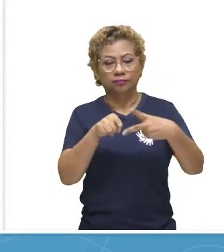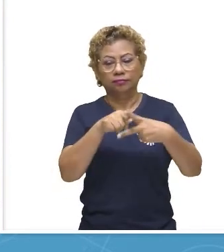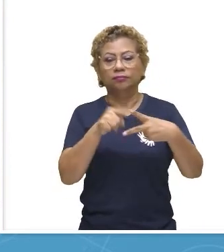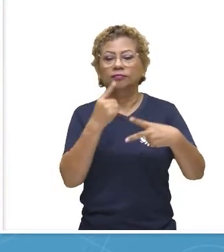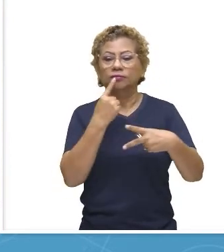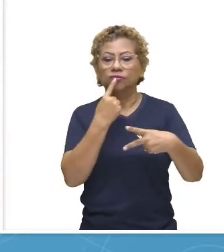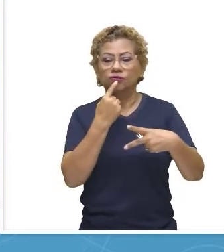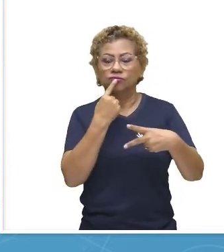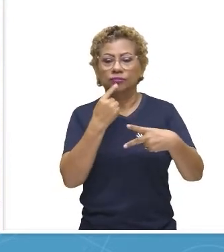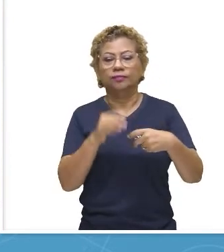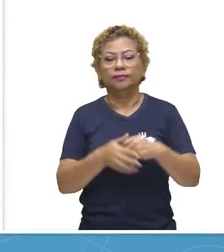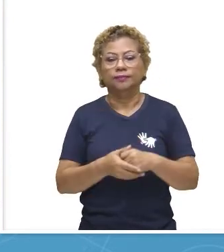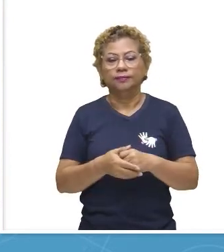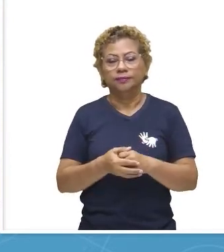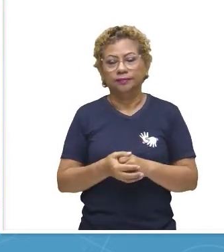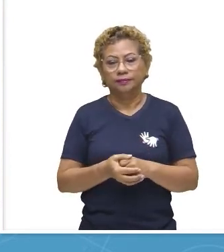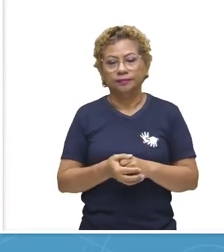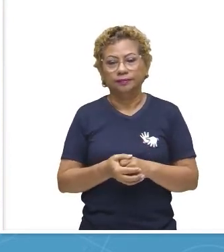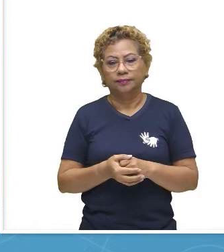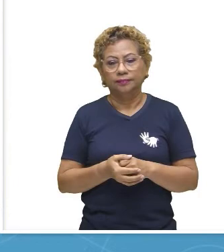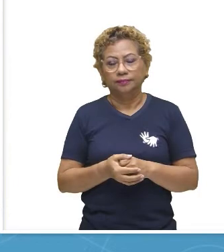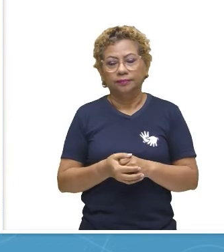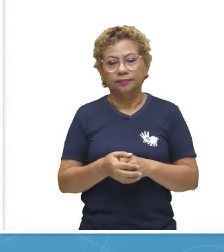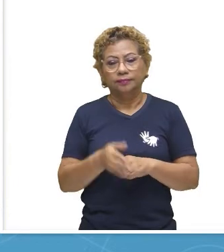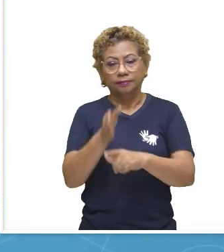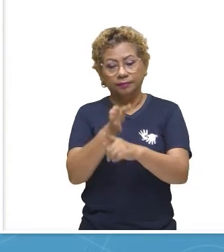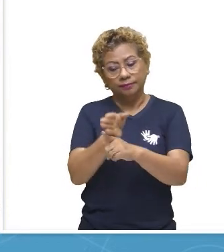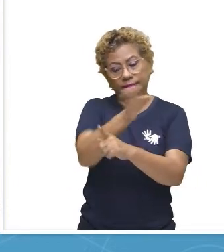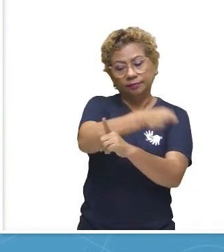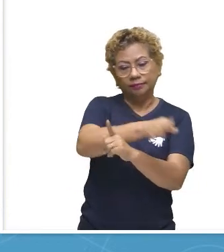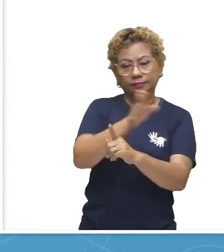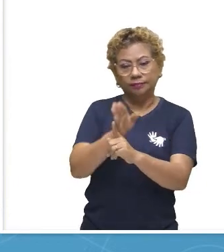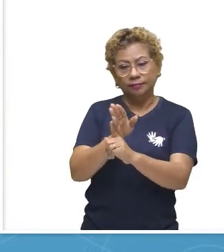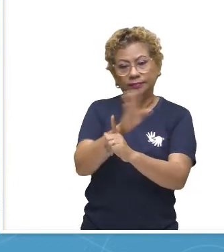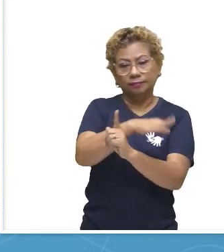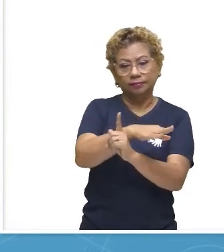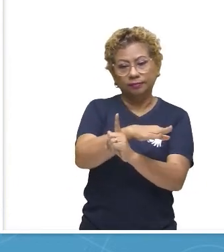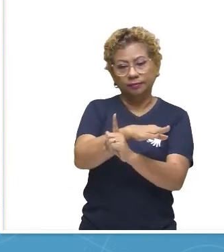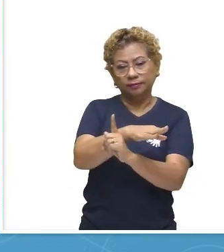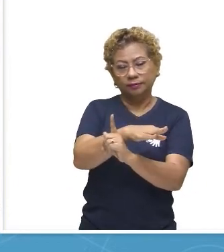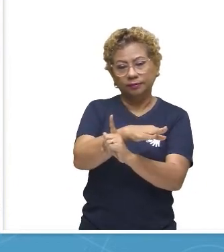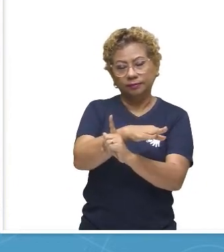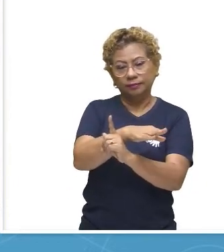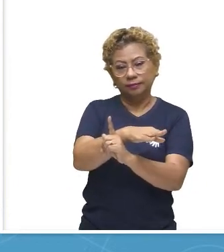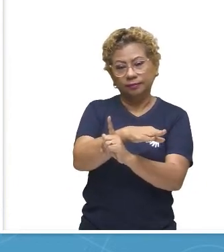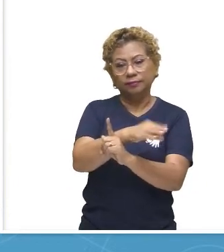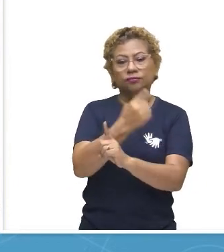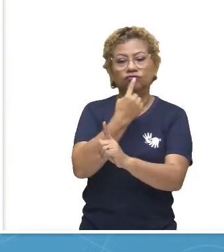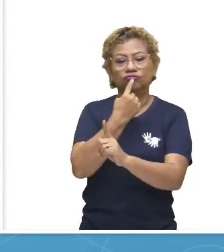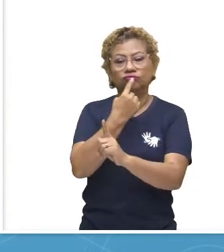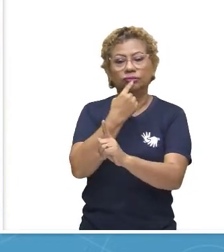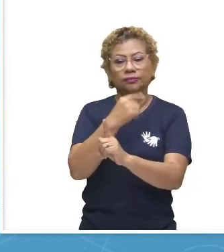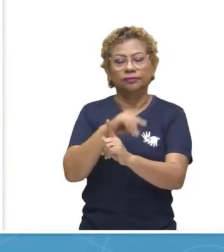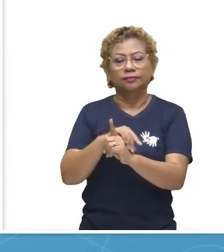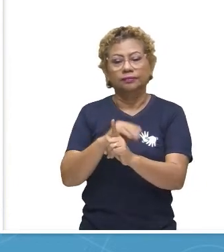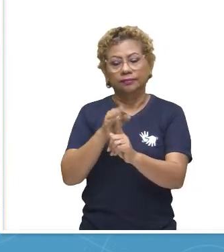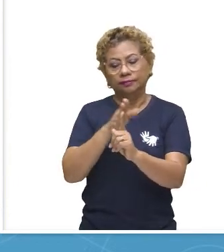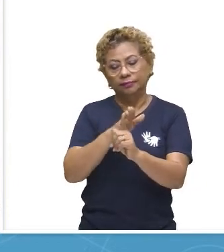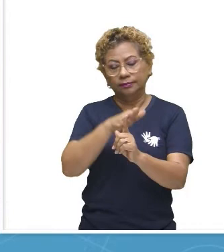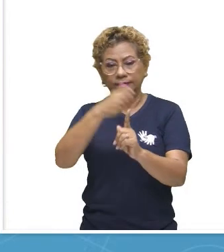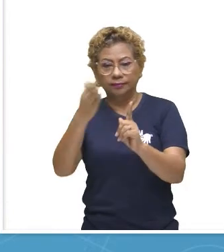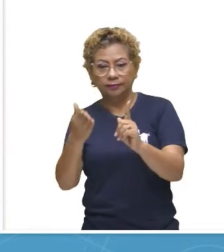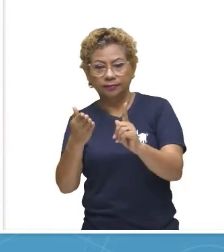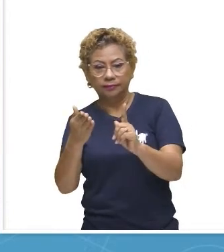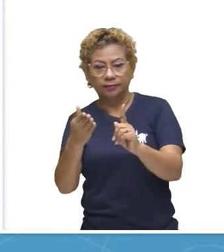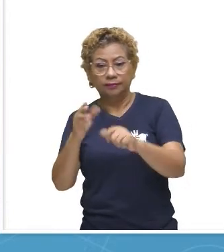está alternando, né? Com esse ângulo vermelho, tá um de cada lado da reta transversal, mas agora eles estão do lado